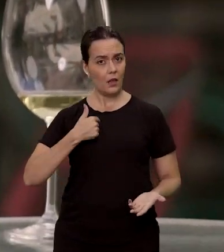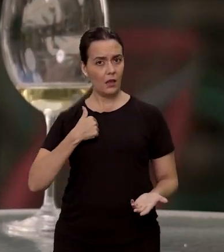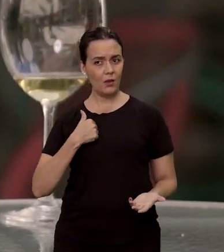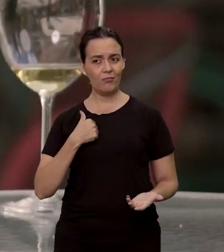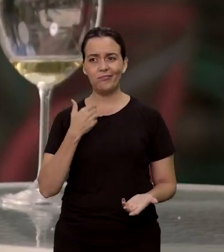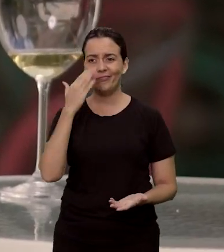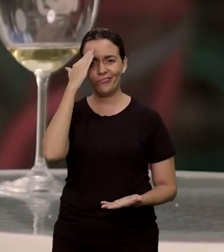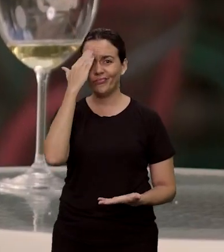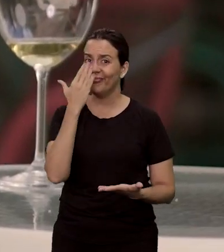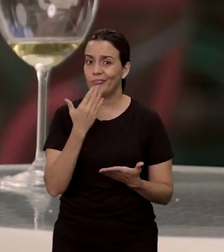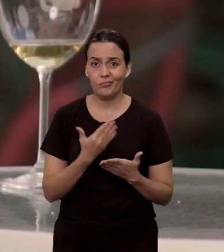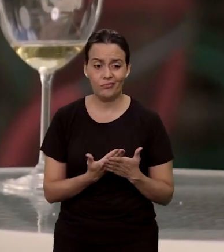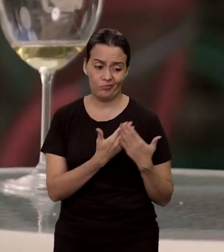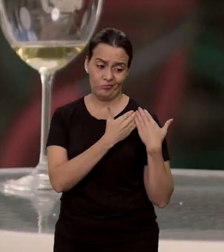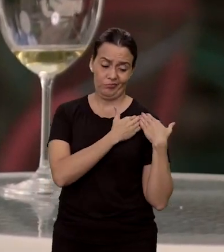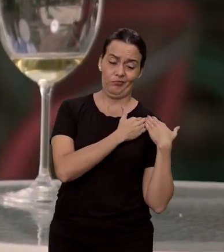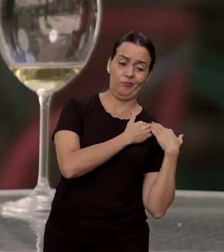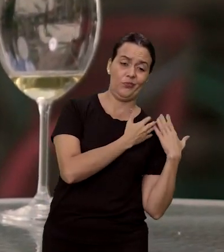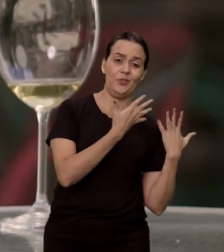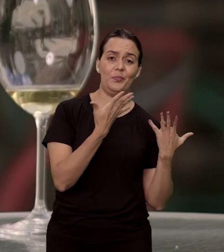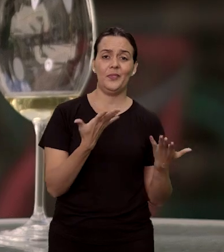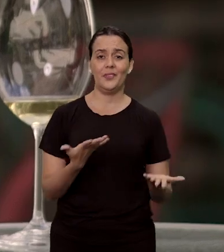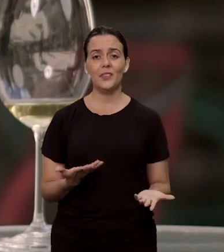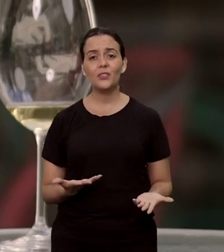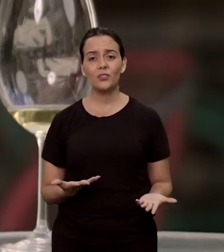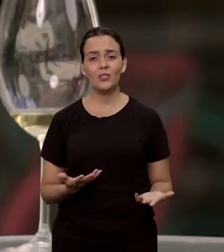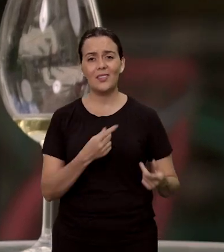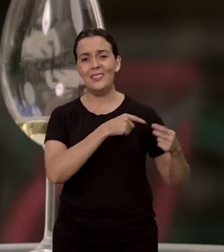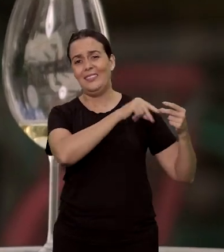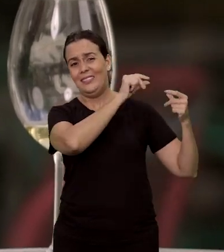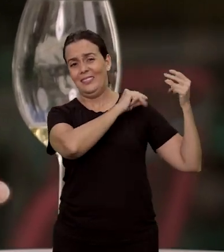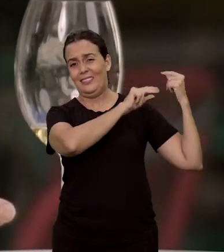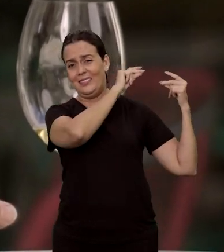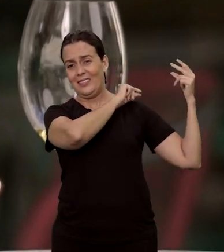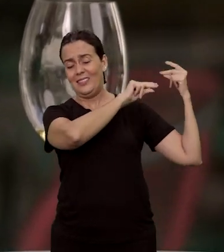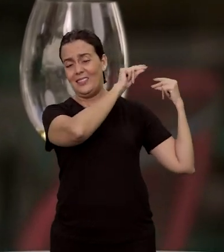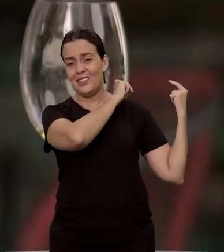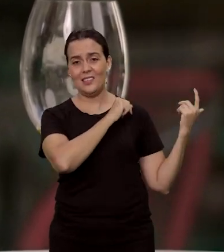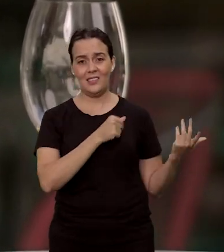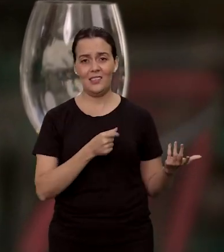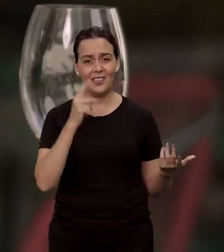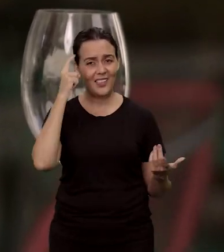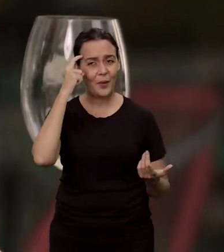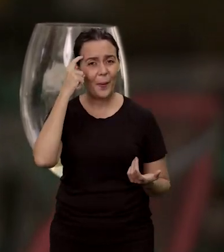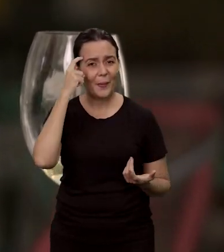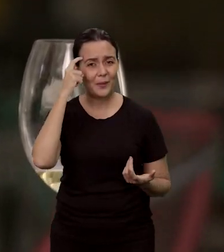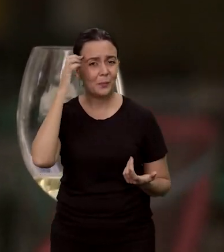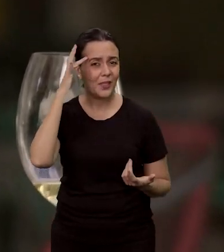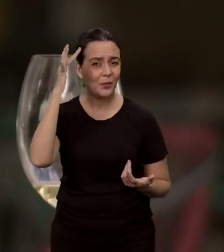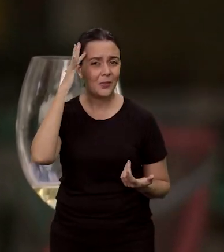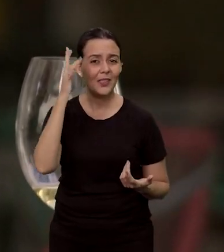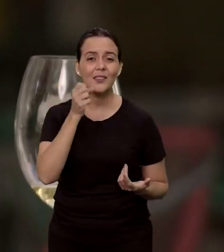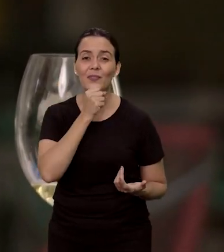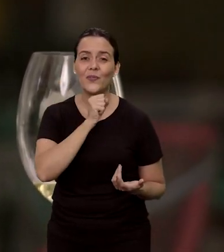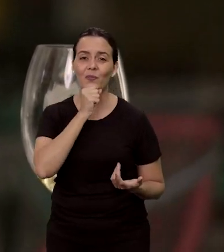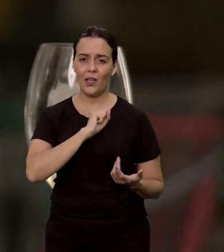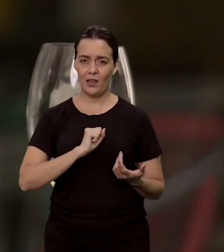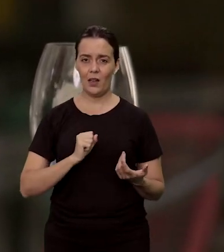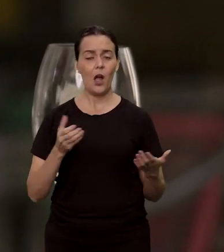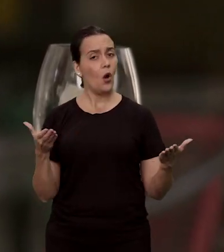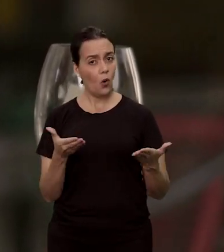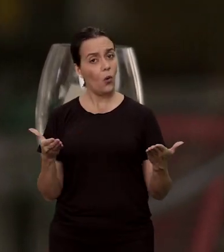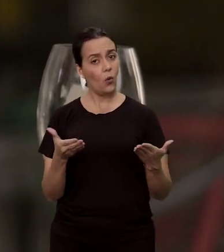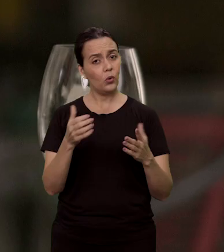o Friedman dizia lá em 1970, né? Então eu acredito que as empresas hoje têm uma responsabilidade